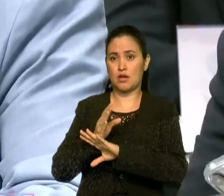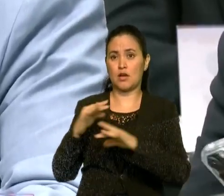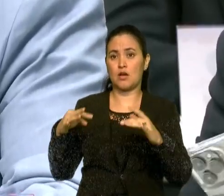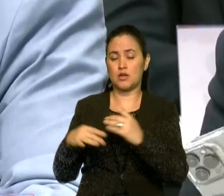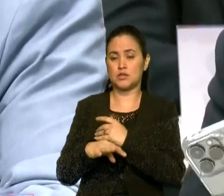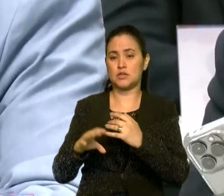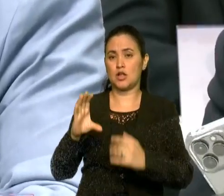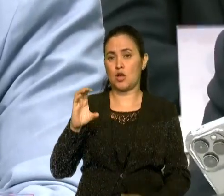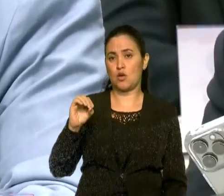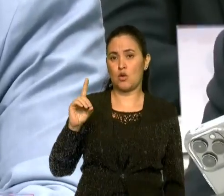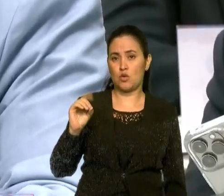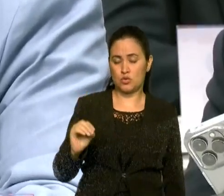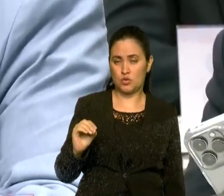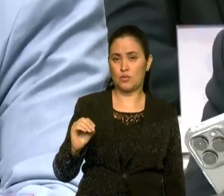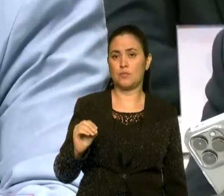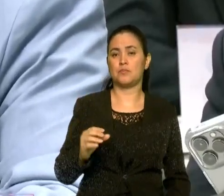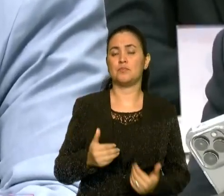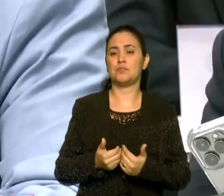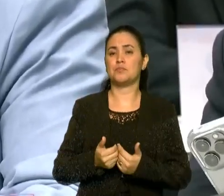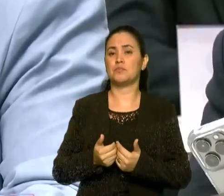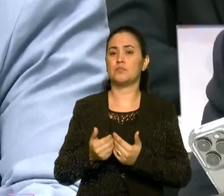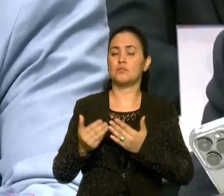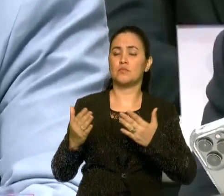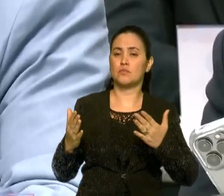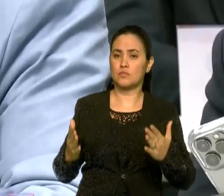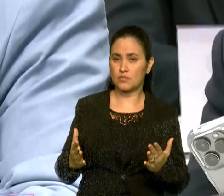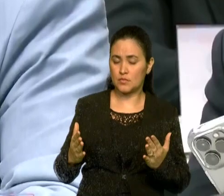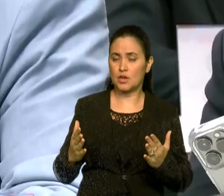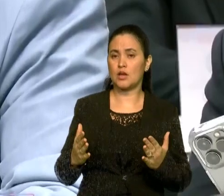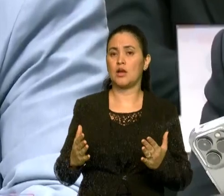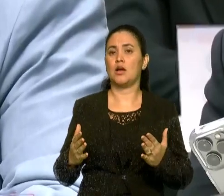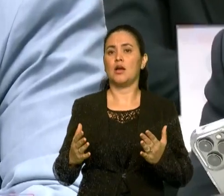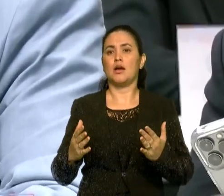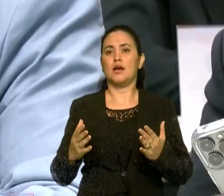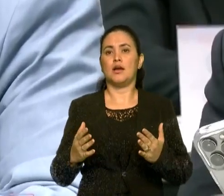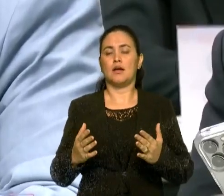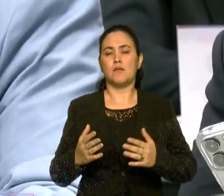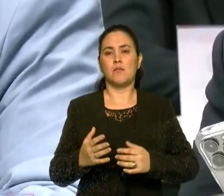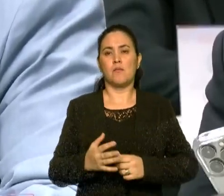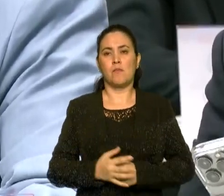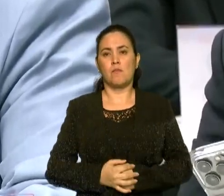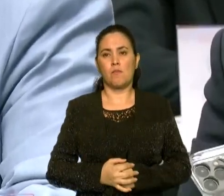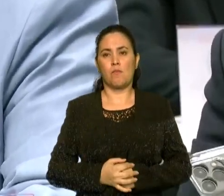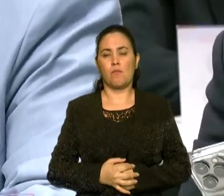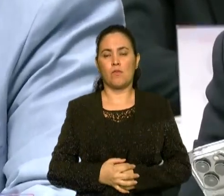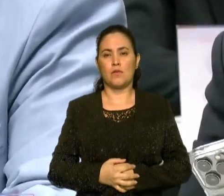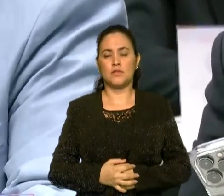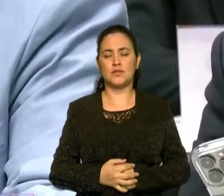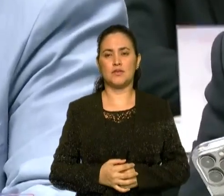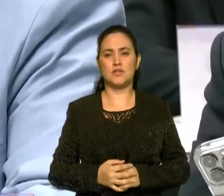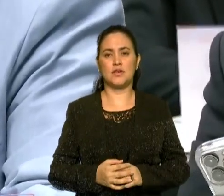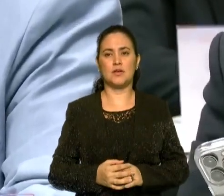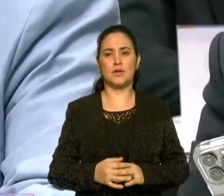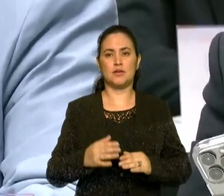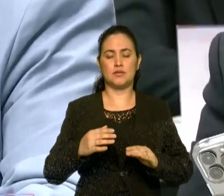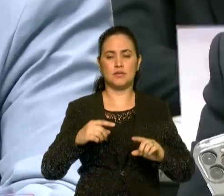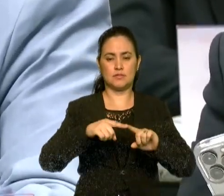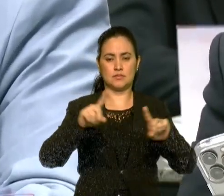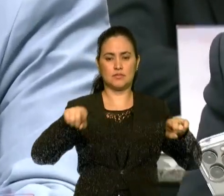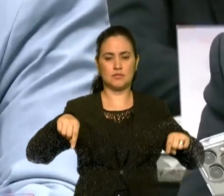a quadra de esporte do IEMA Pleno, biblioteca, mas também destacar o pedido e já a